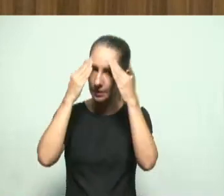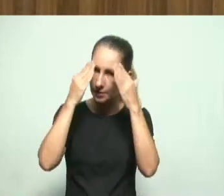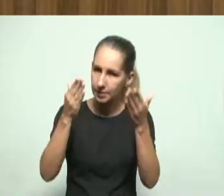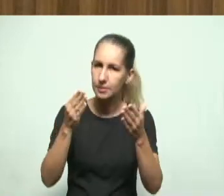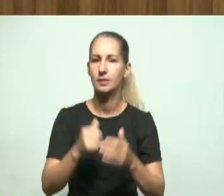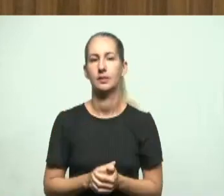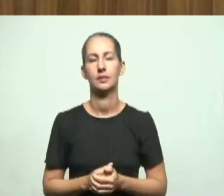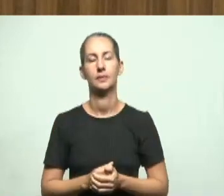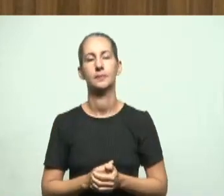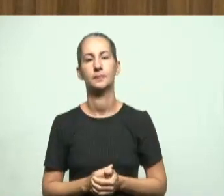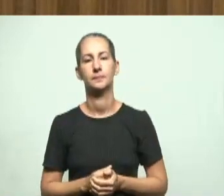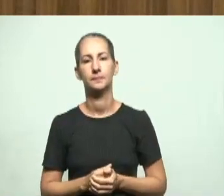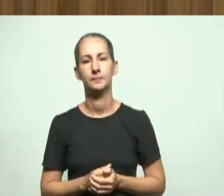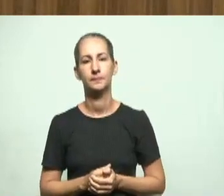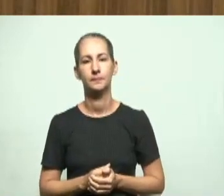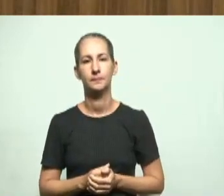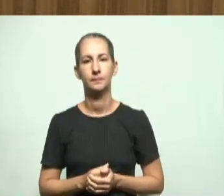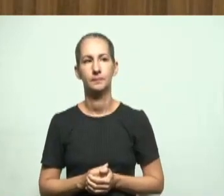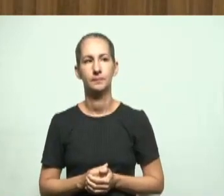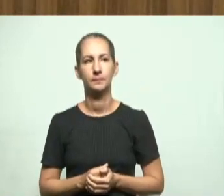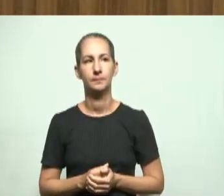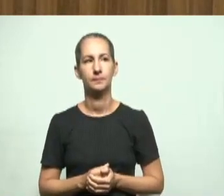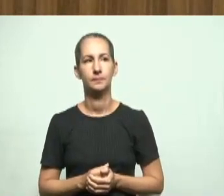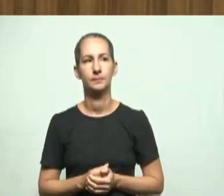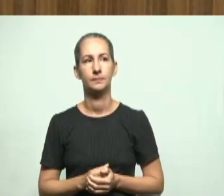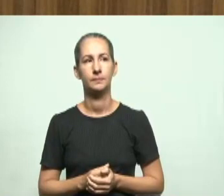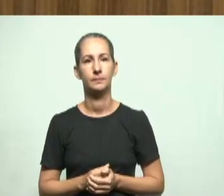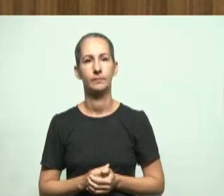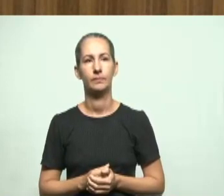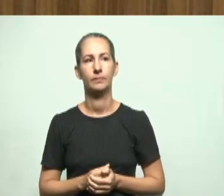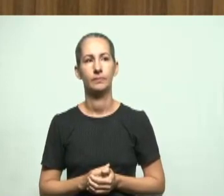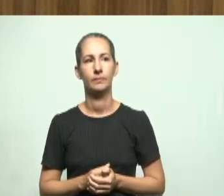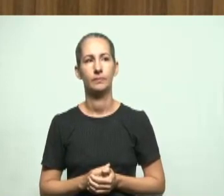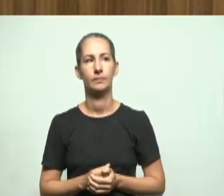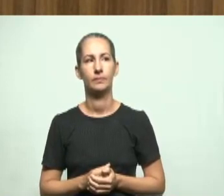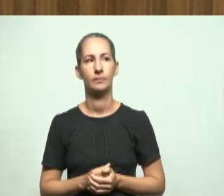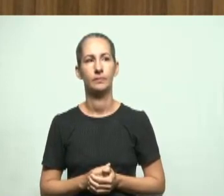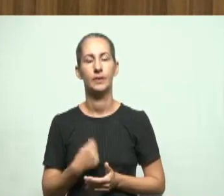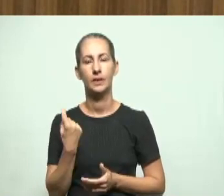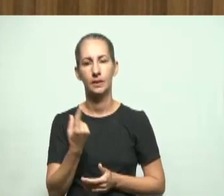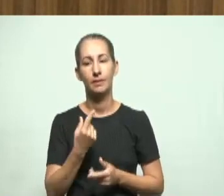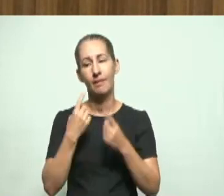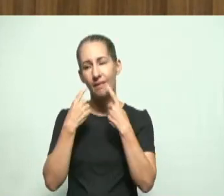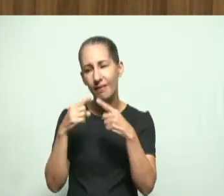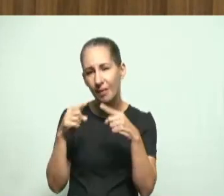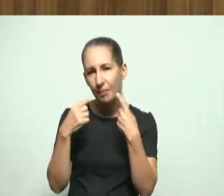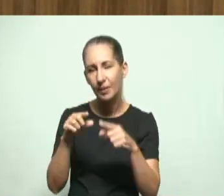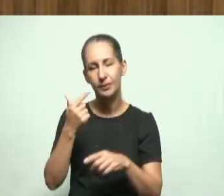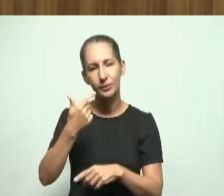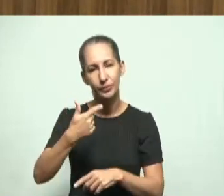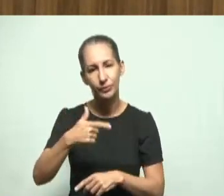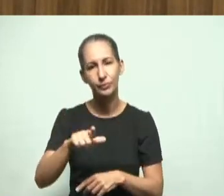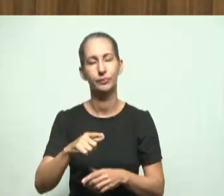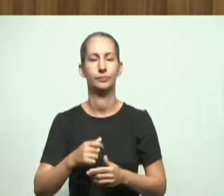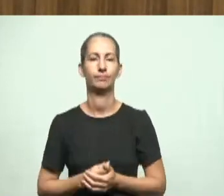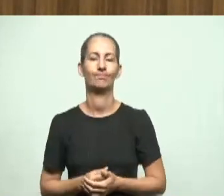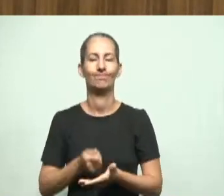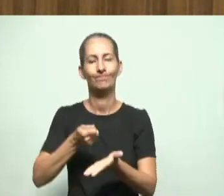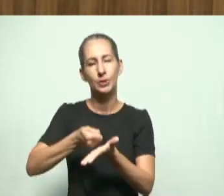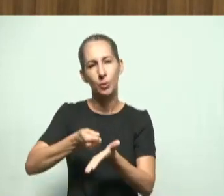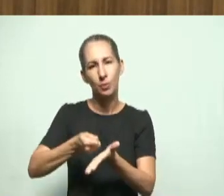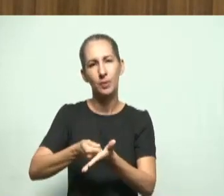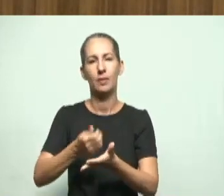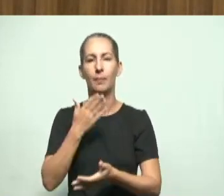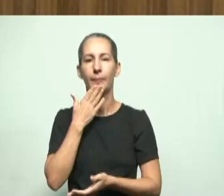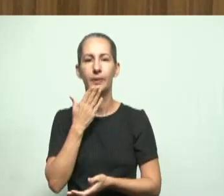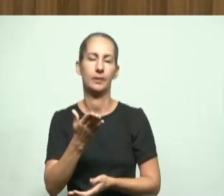também pelos serviços. E aqui volto a reclamar novamente, a cobrar, a